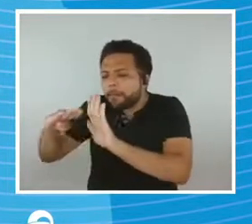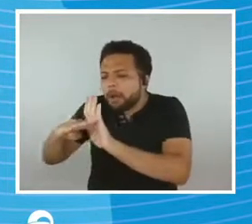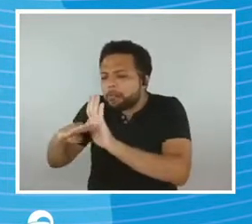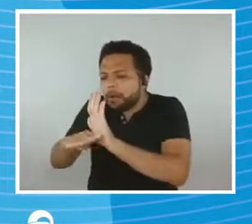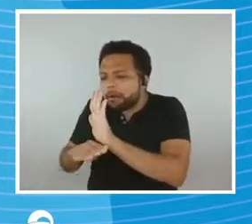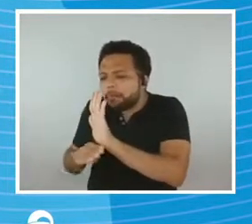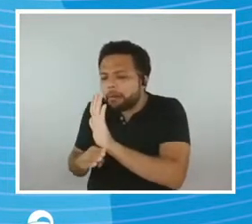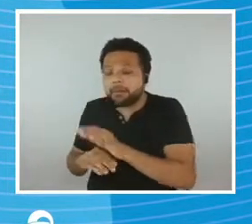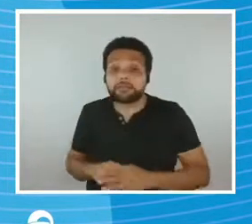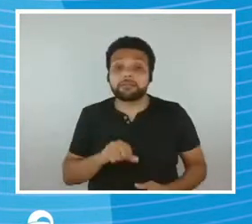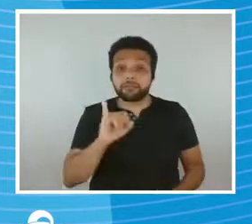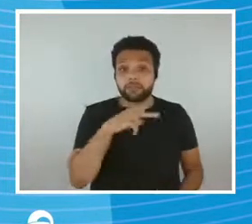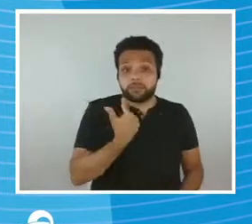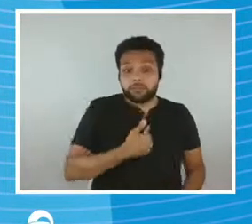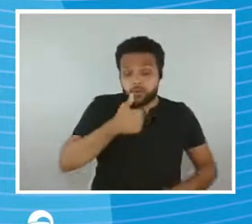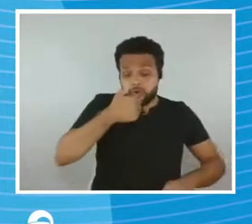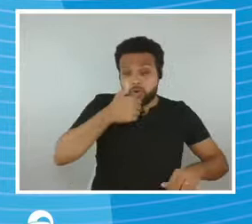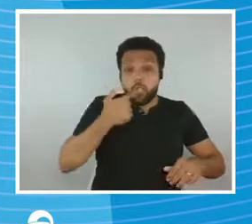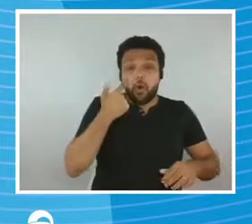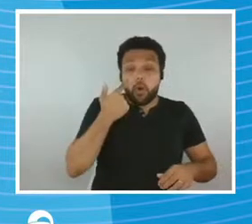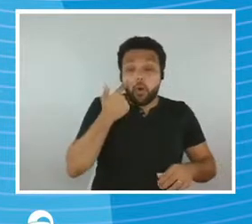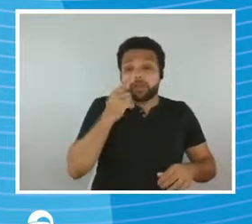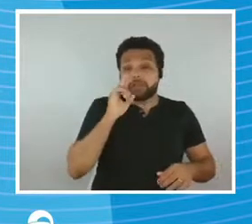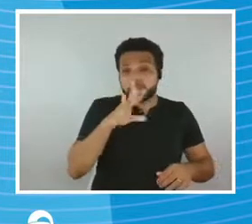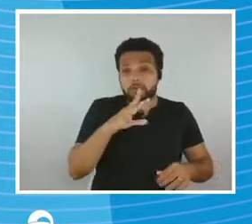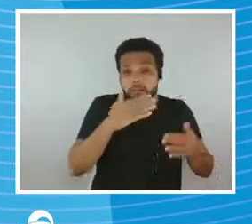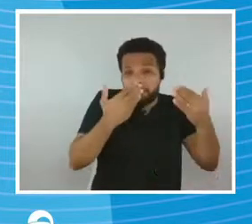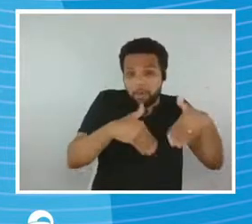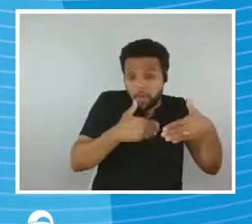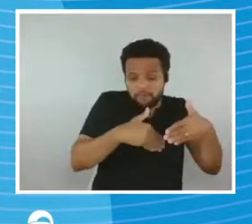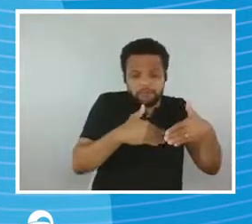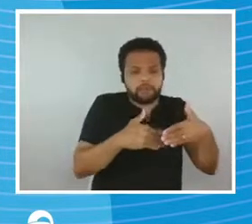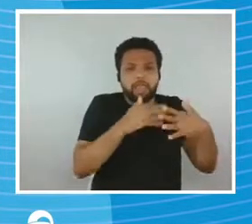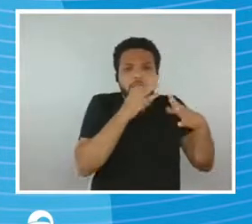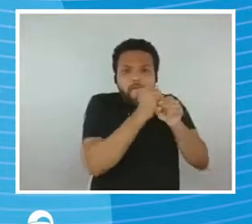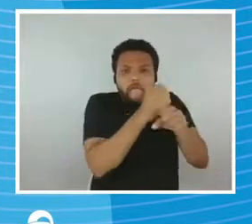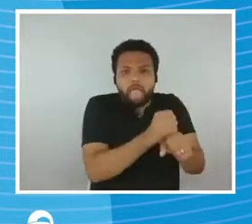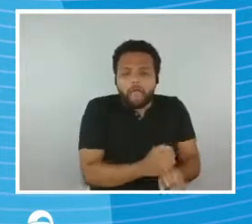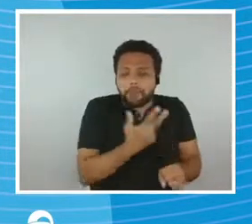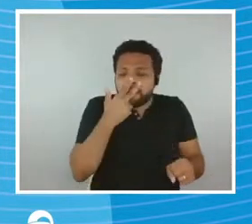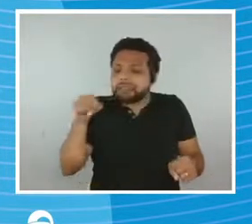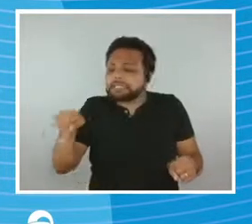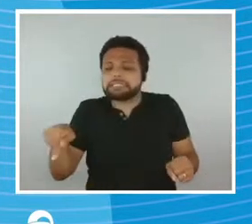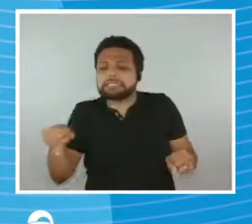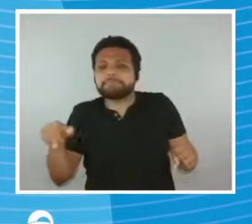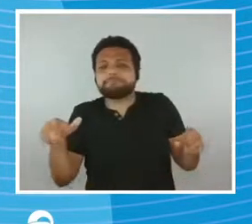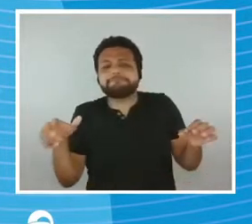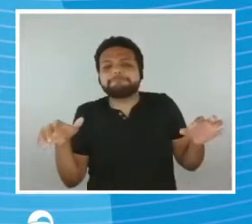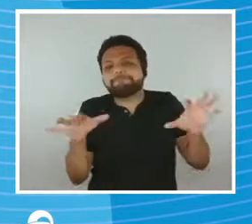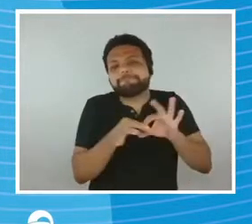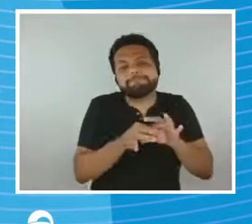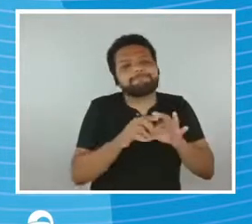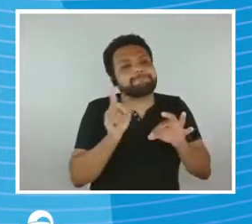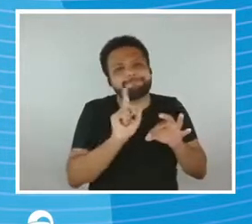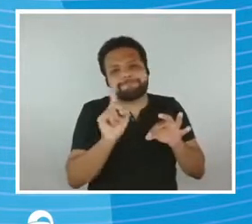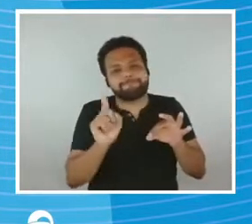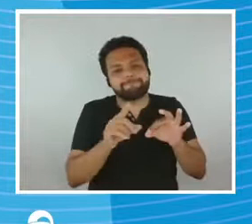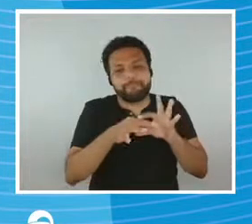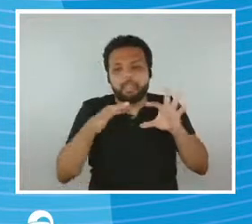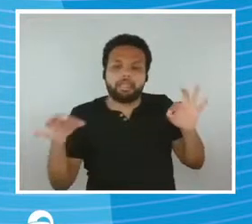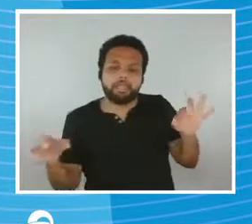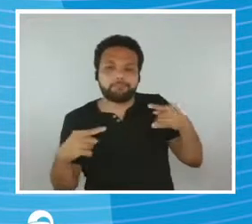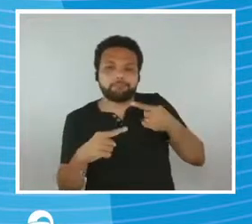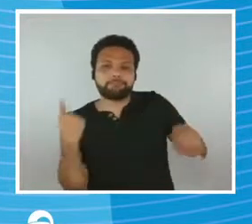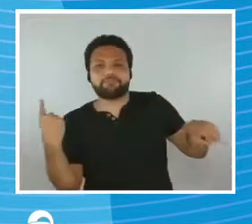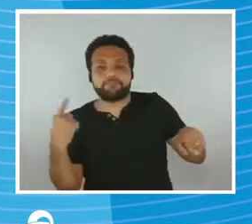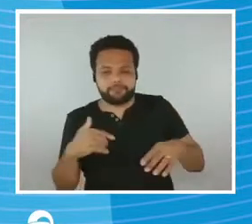que são somativas apenas, nem sempre esse domínio complexo do conhecimento está refletido na avaliação. É